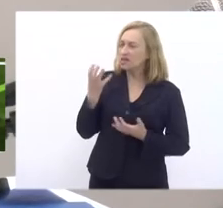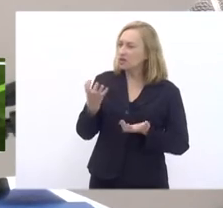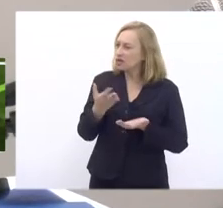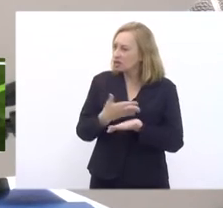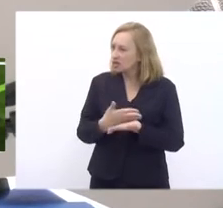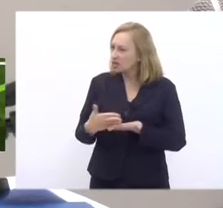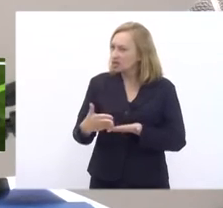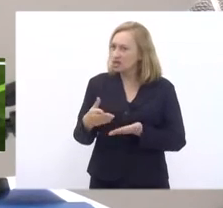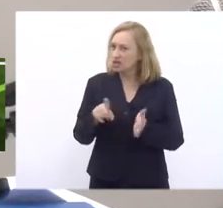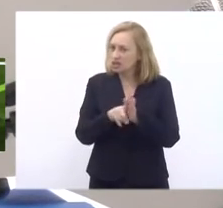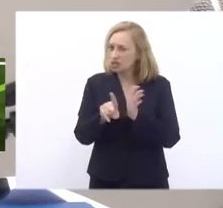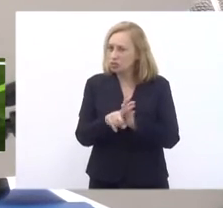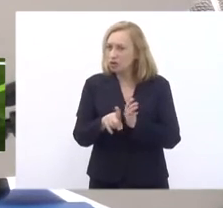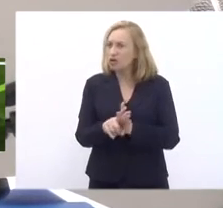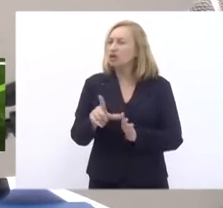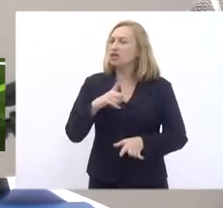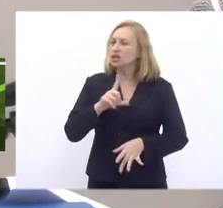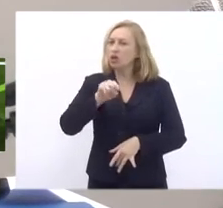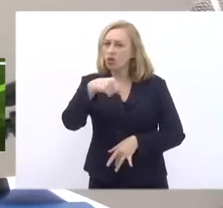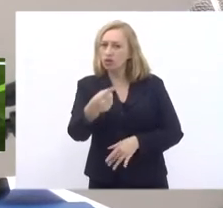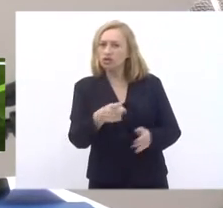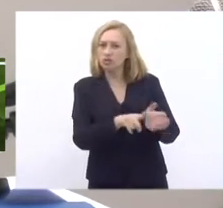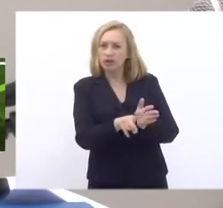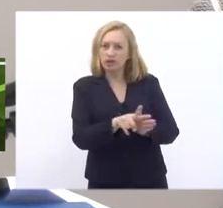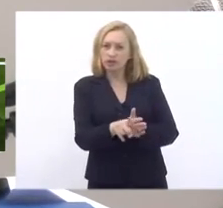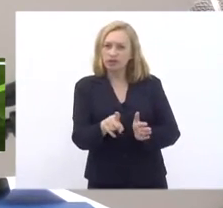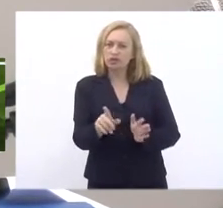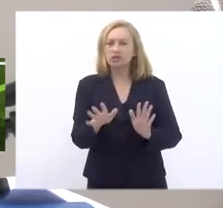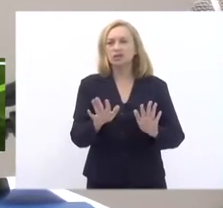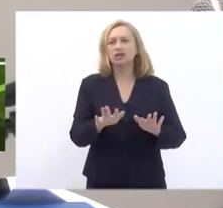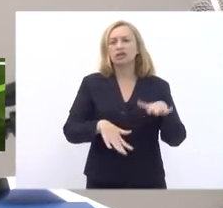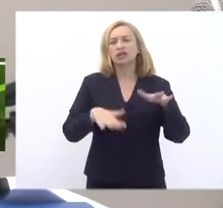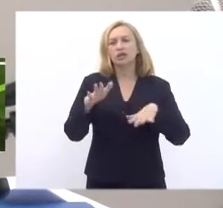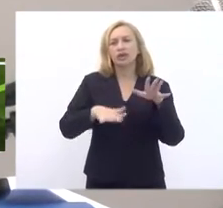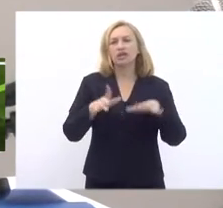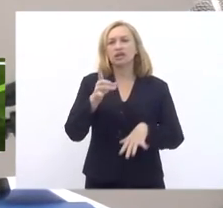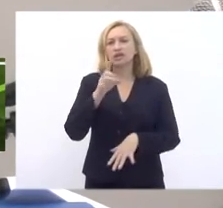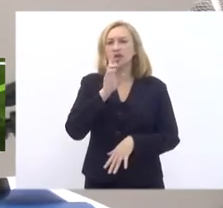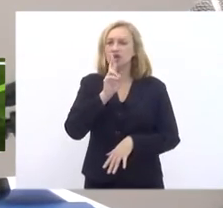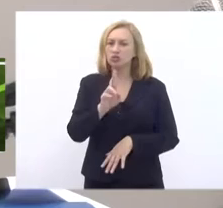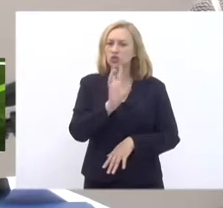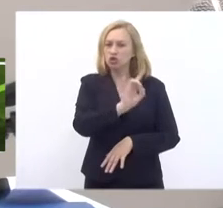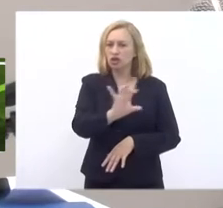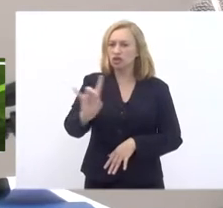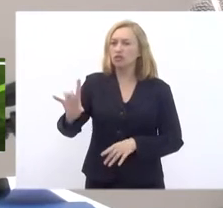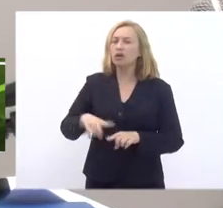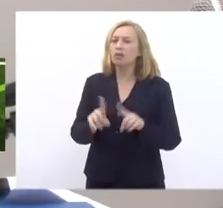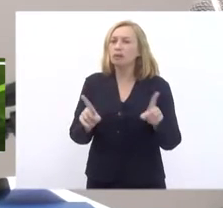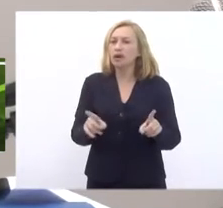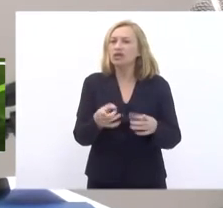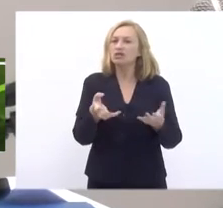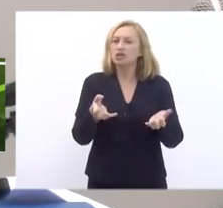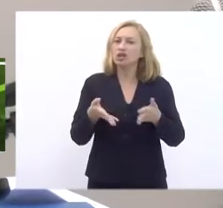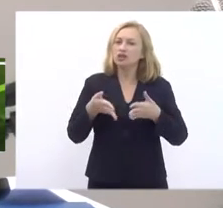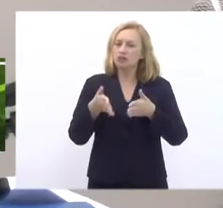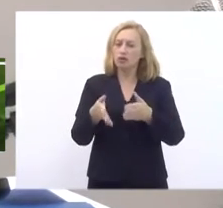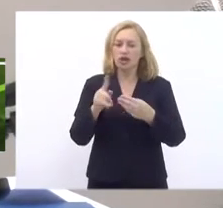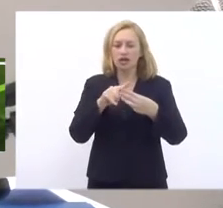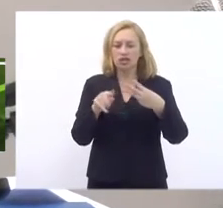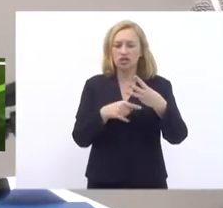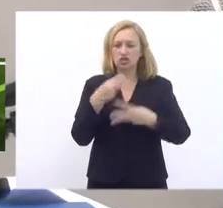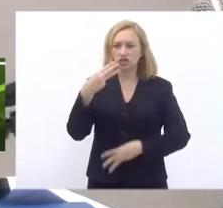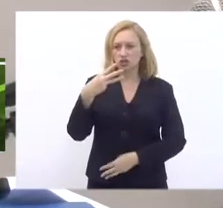questões, porque naturalmente que eu teria outras questões a partir das exposições, não é? Mas eu queria, portanto, me fixar nessas três